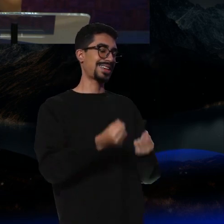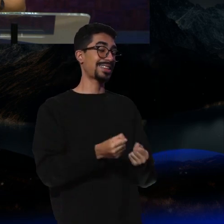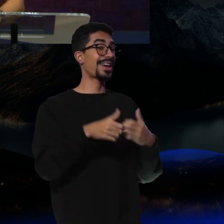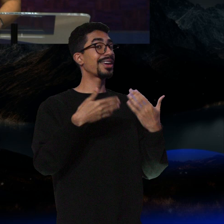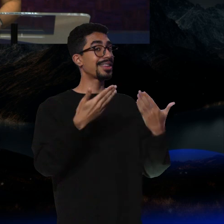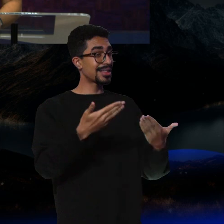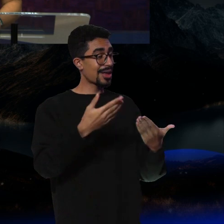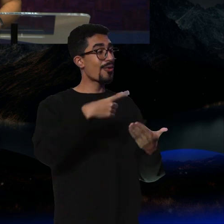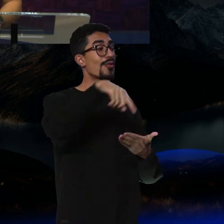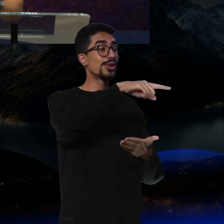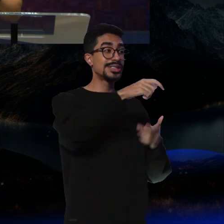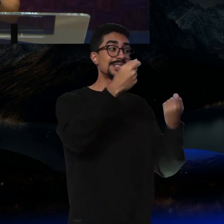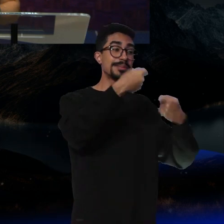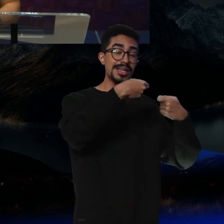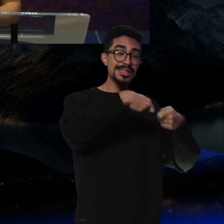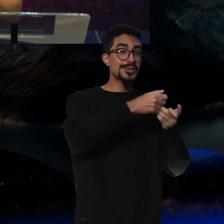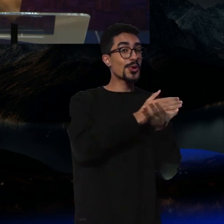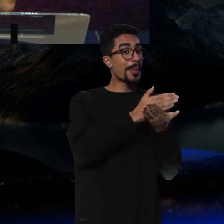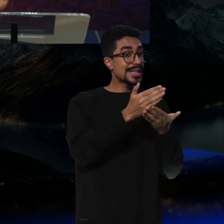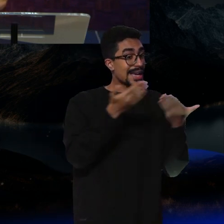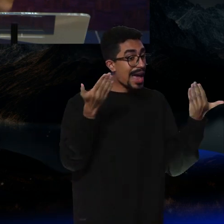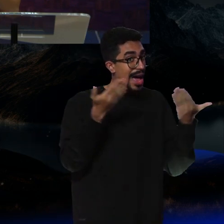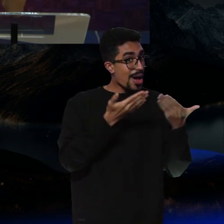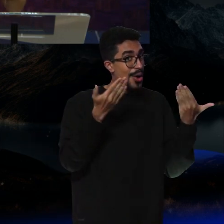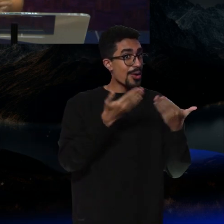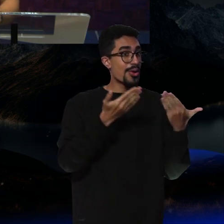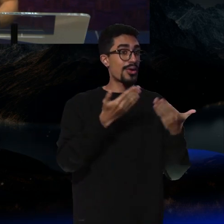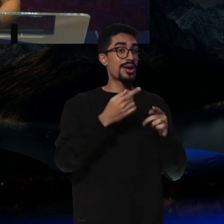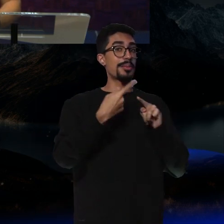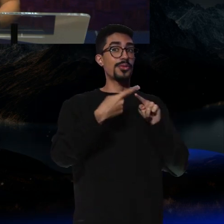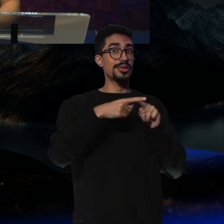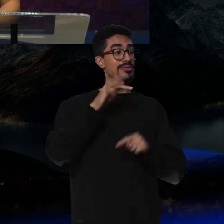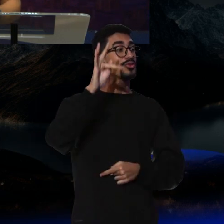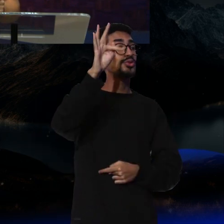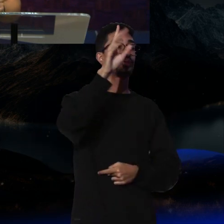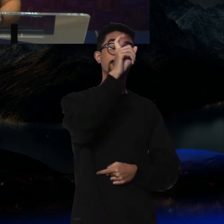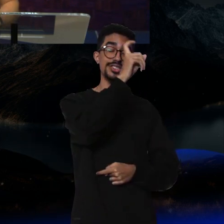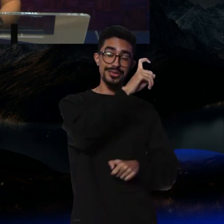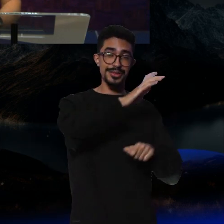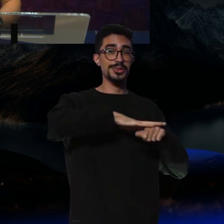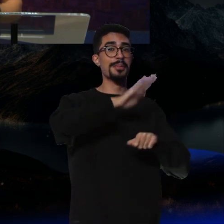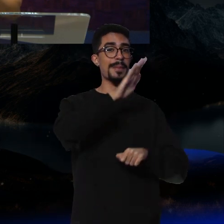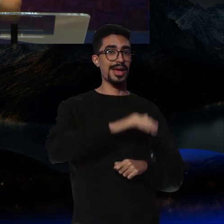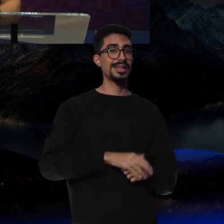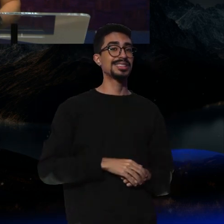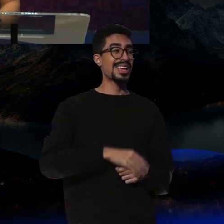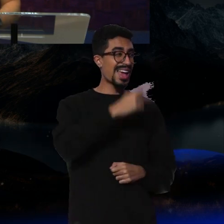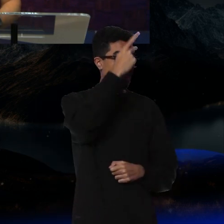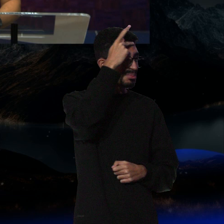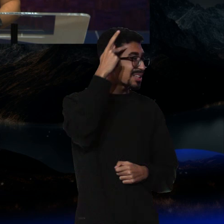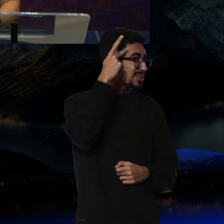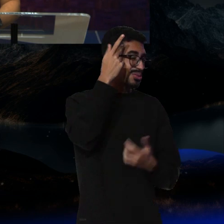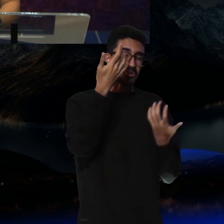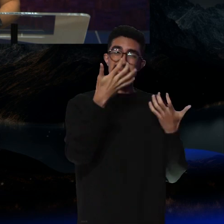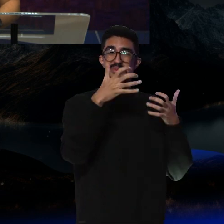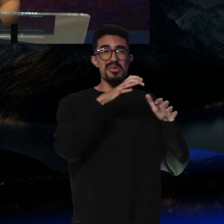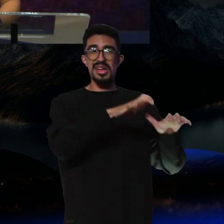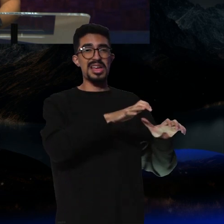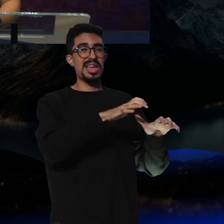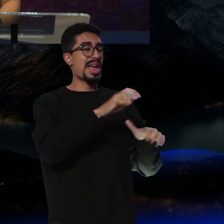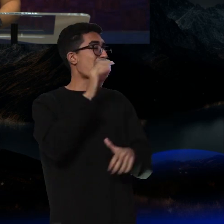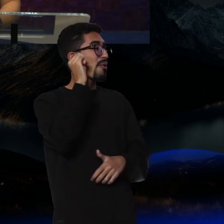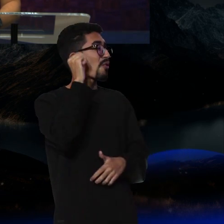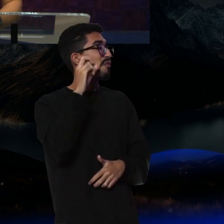desejos, juntarão mestres para si mesmos. Eles se recusarão a dar ouvidos à verdade, voltando-se para os